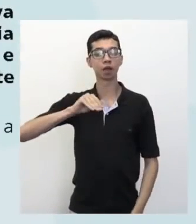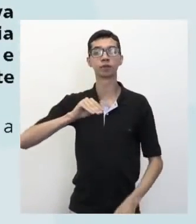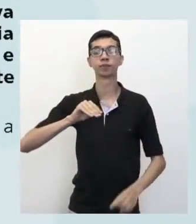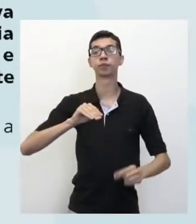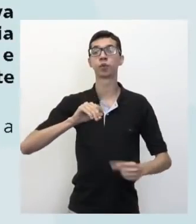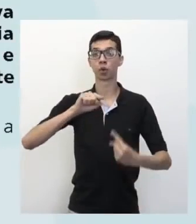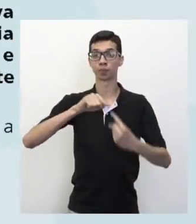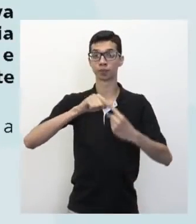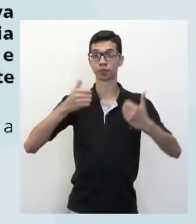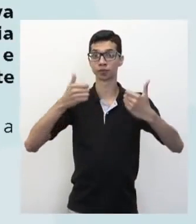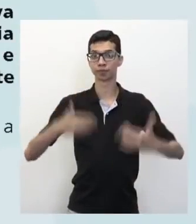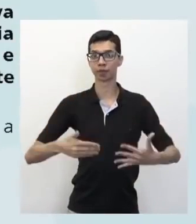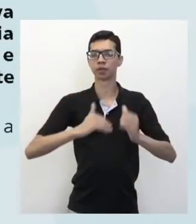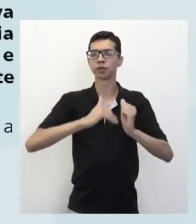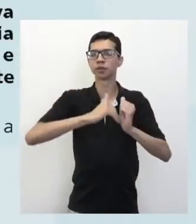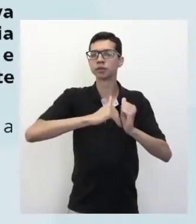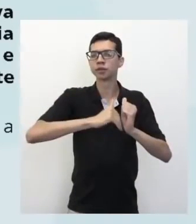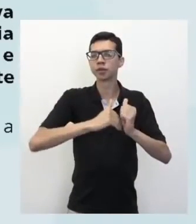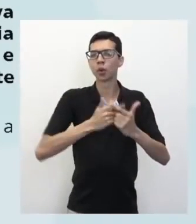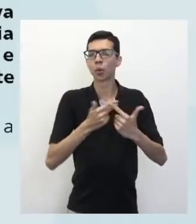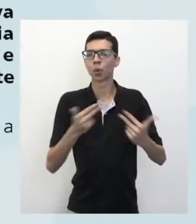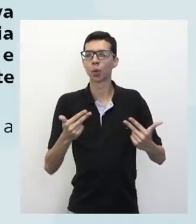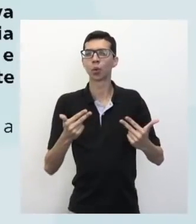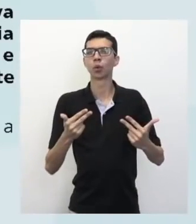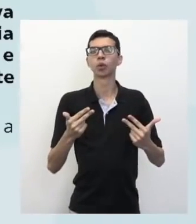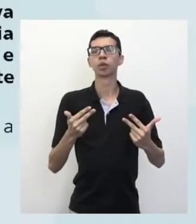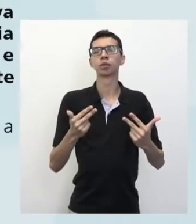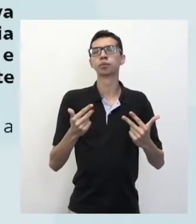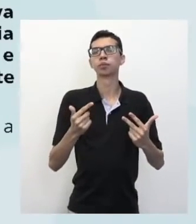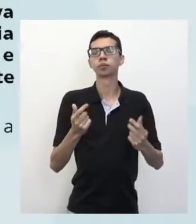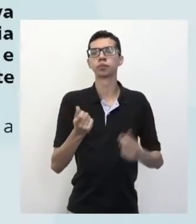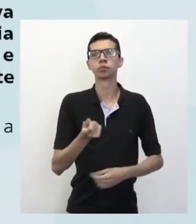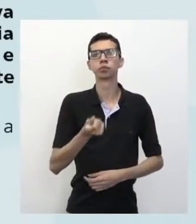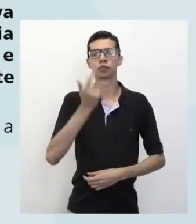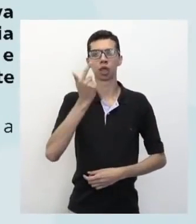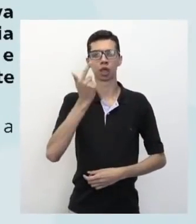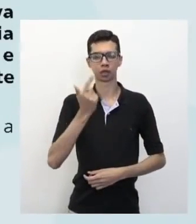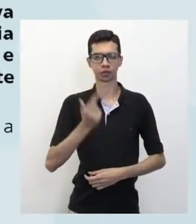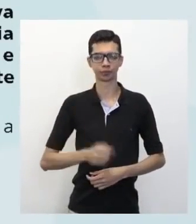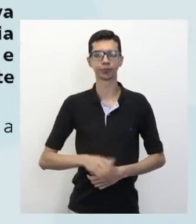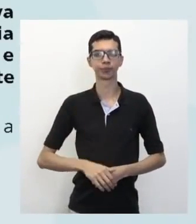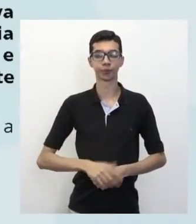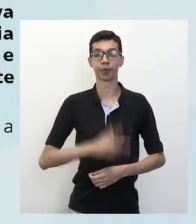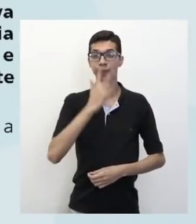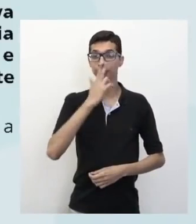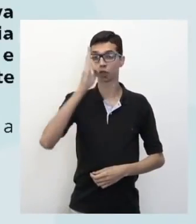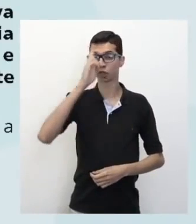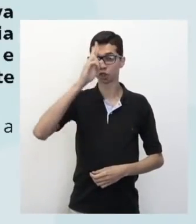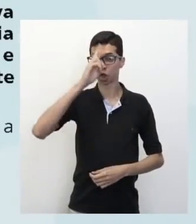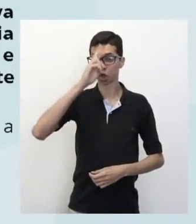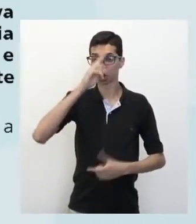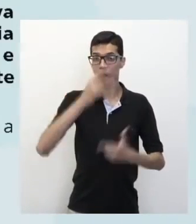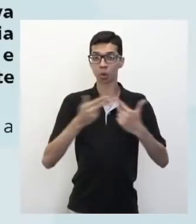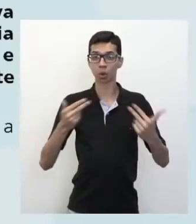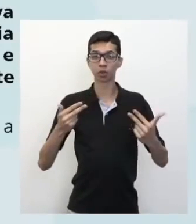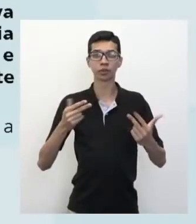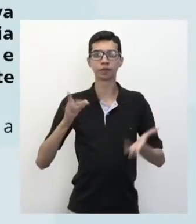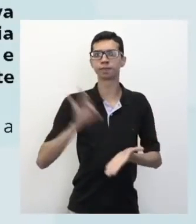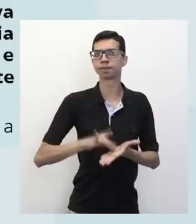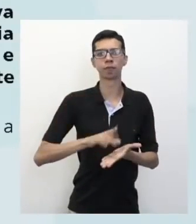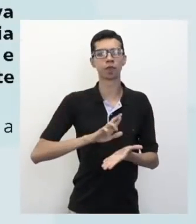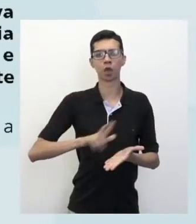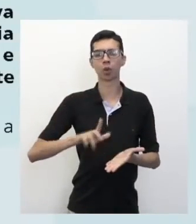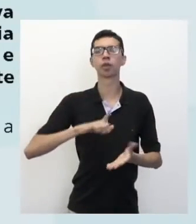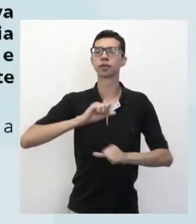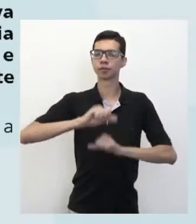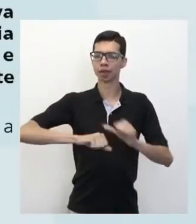fatos misteriosos e ou sobrenaturais. Associa o real e o histórico ao irreal. Apresenta mudanças e versões diferentes ao longo do